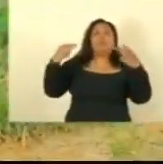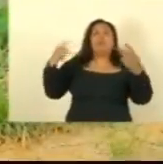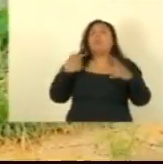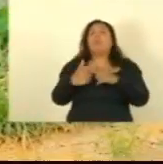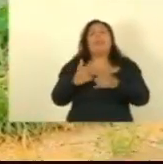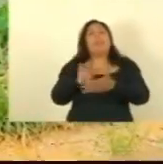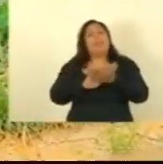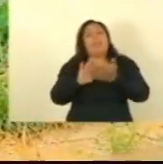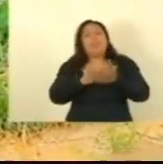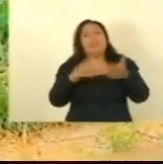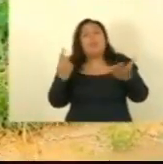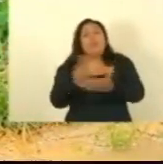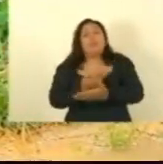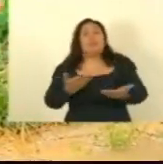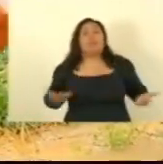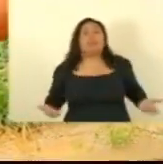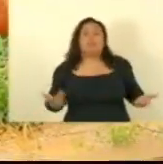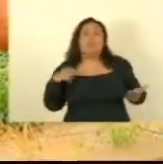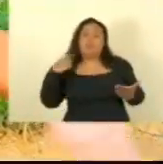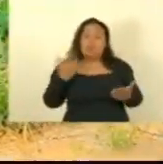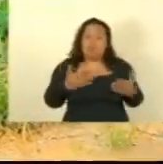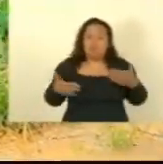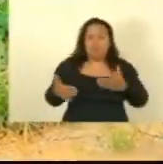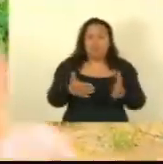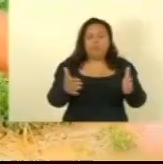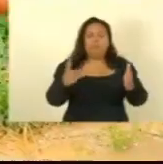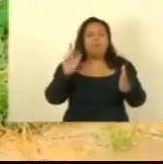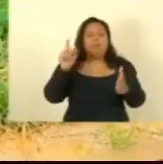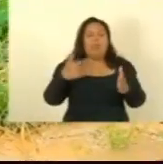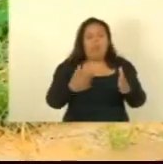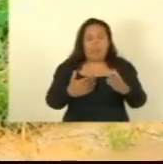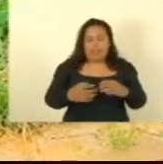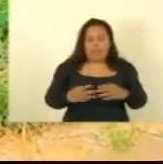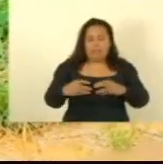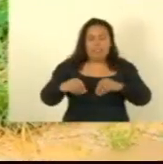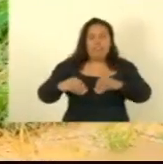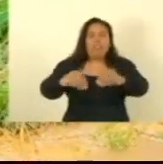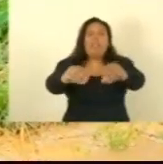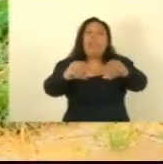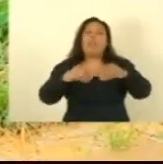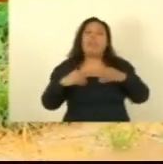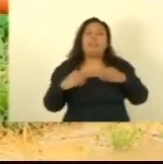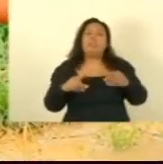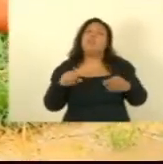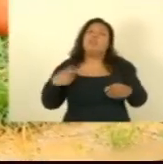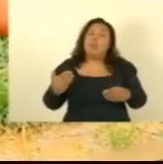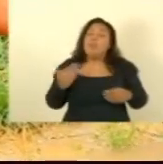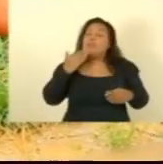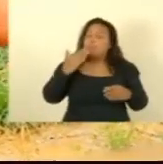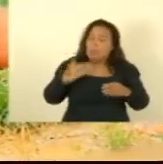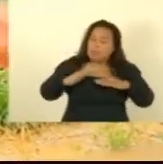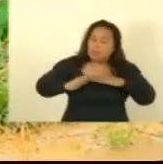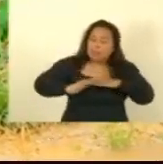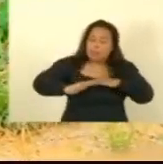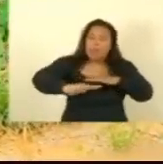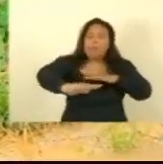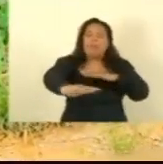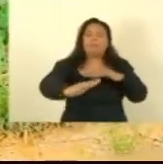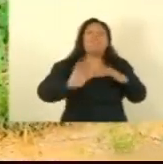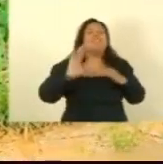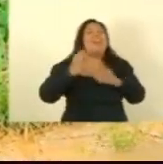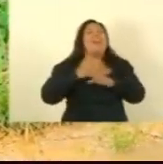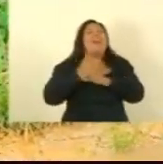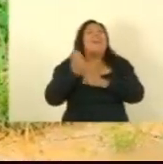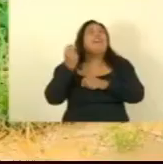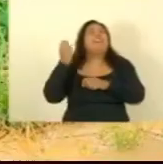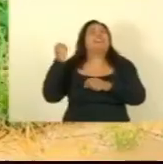abandonados aqui, né, porque a nossa estrada é de chão e nós estamos contando com esse calçamento, porque já era para ter vindo há muitos